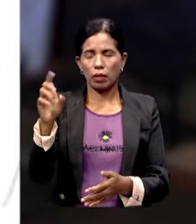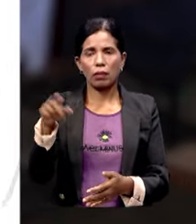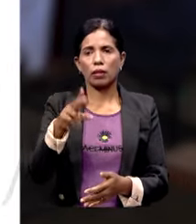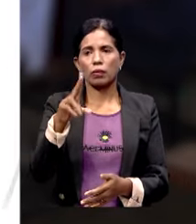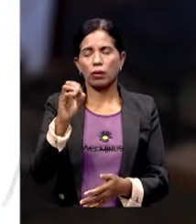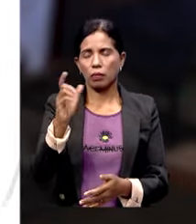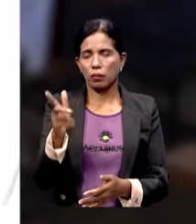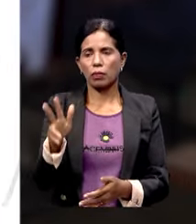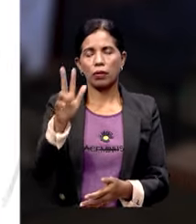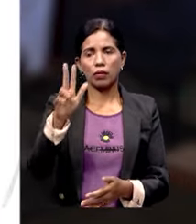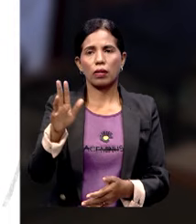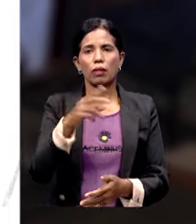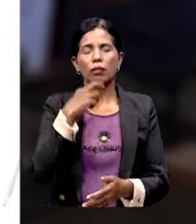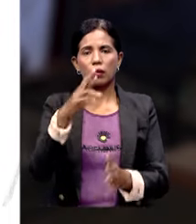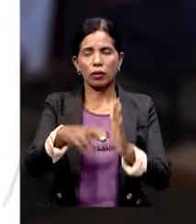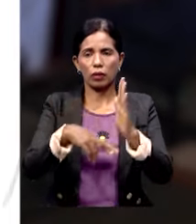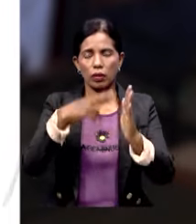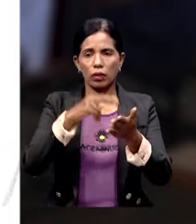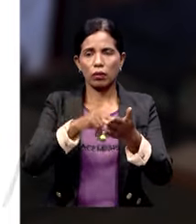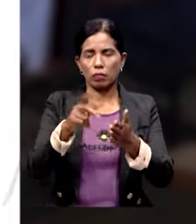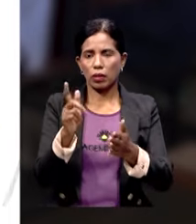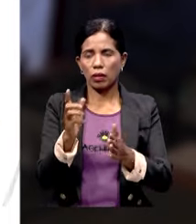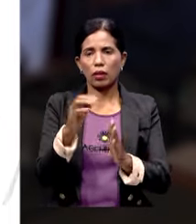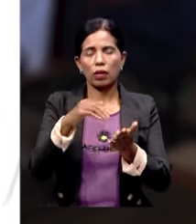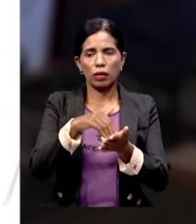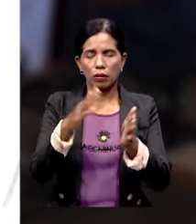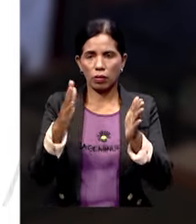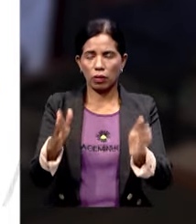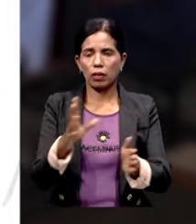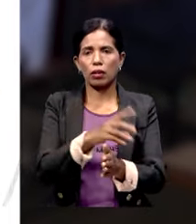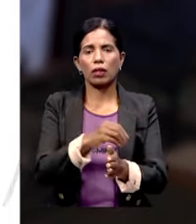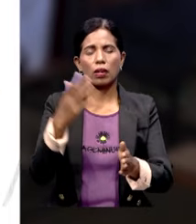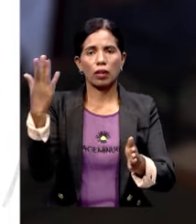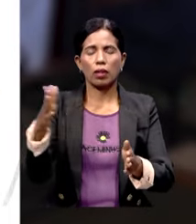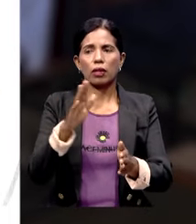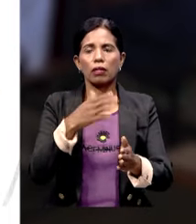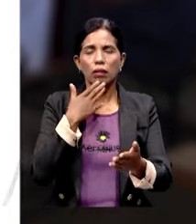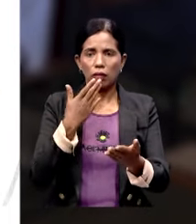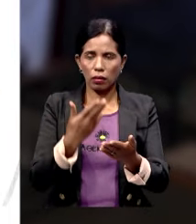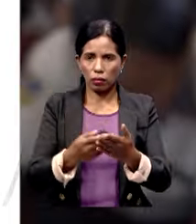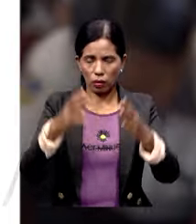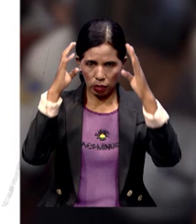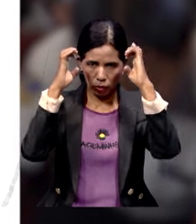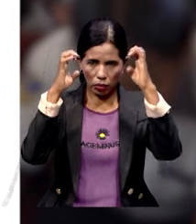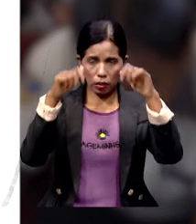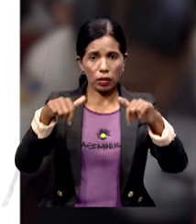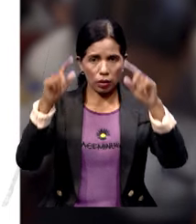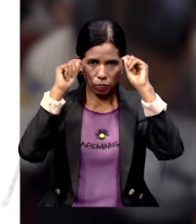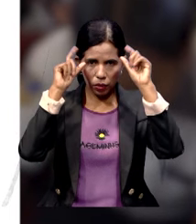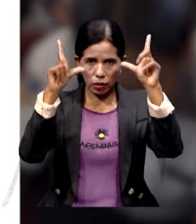Nulo Recintolo, onde regula o número estudante e a cada sala de aula a tu garante qualidade da educação e a